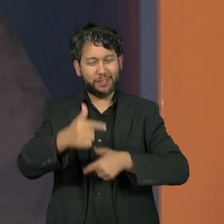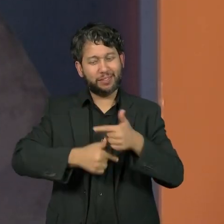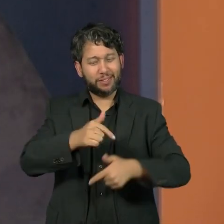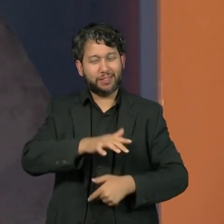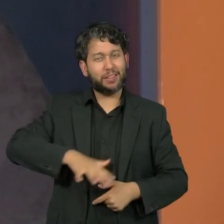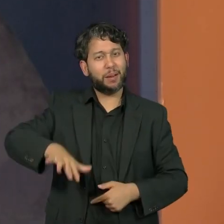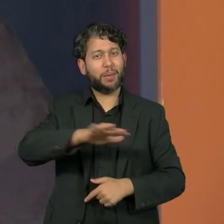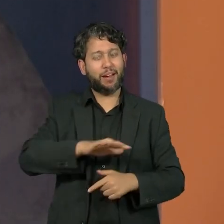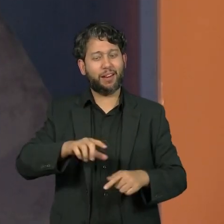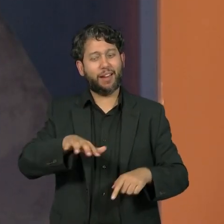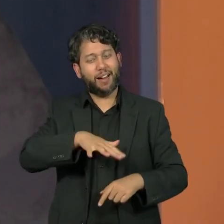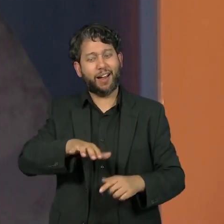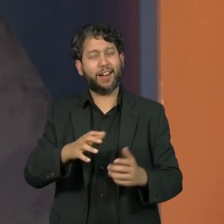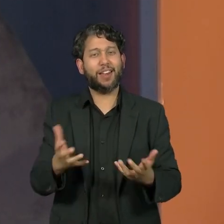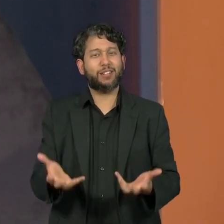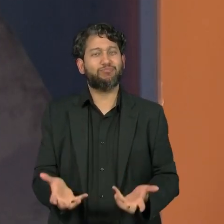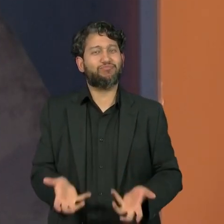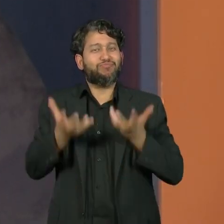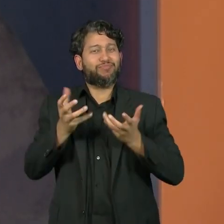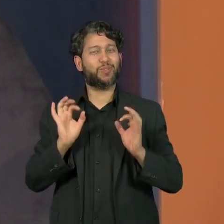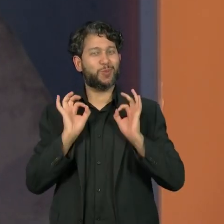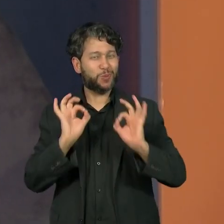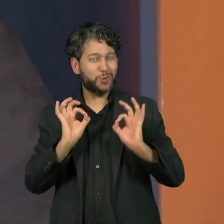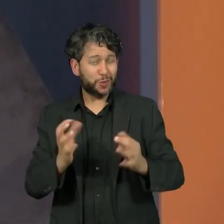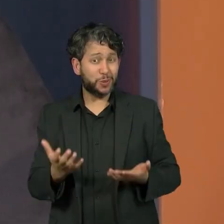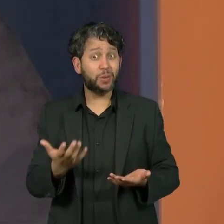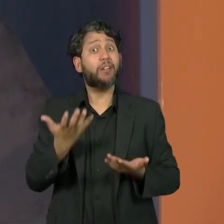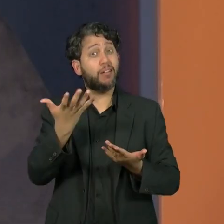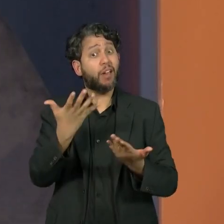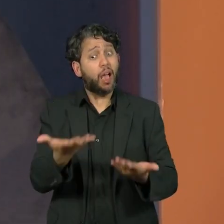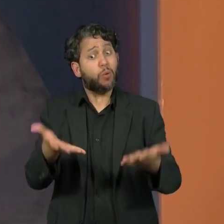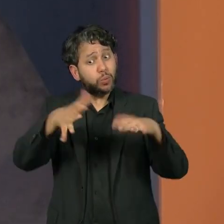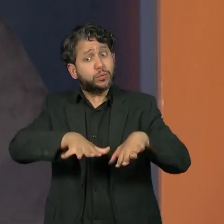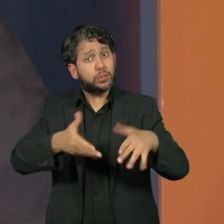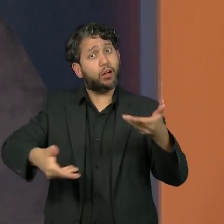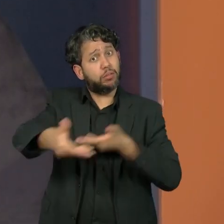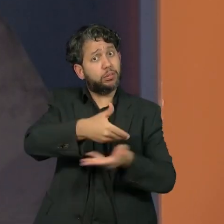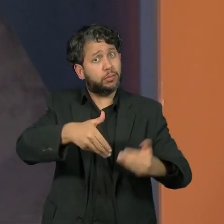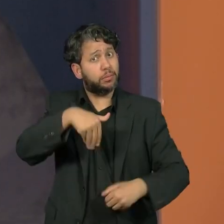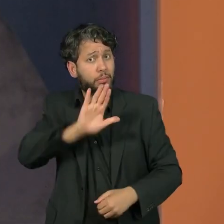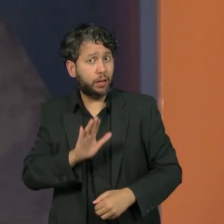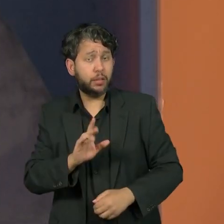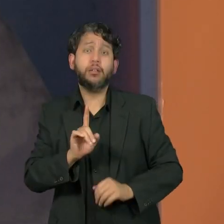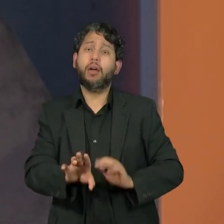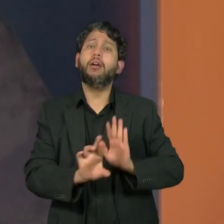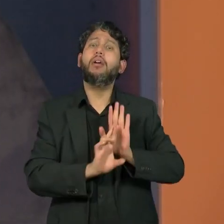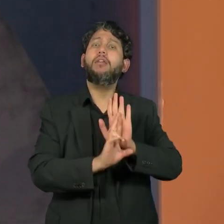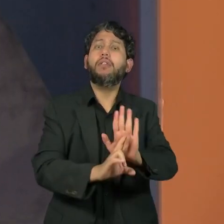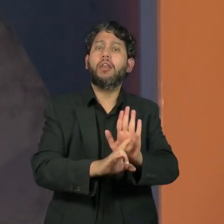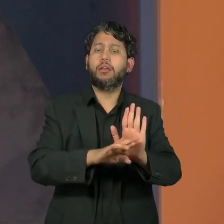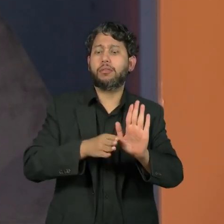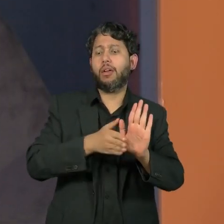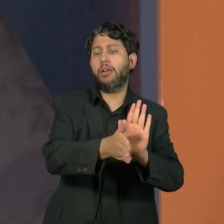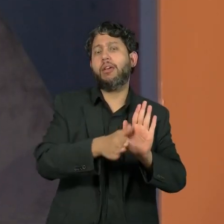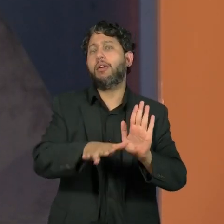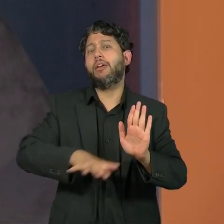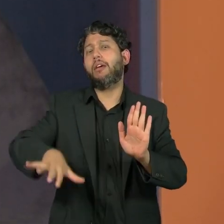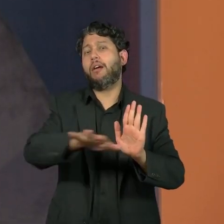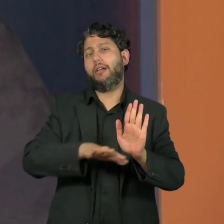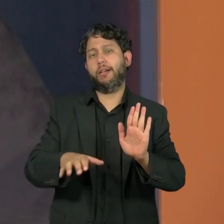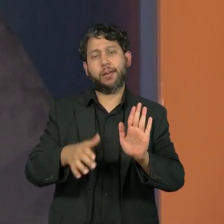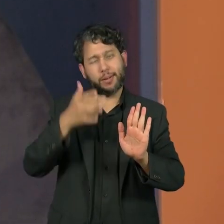considerado de luxo buscam tornar o setor mais inclusivo e se tornam referências em áreas